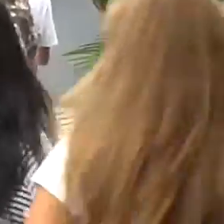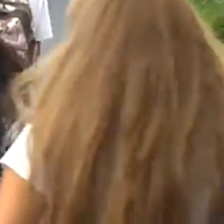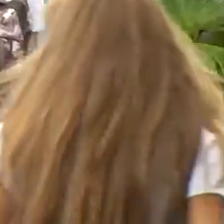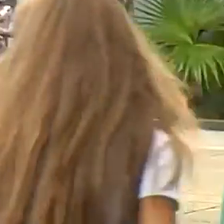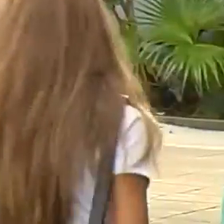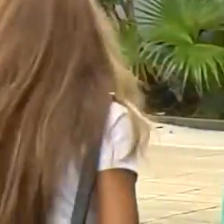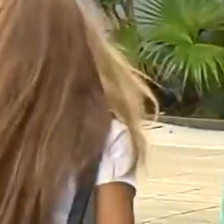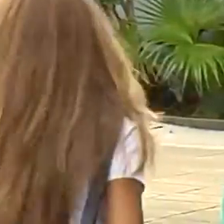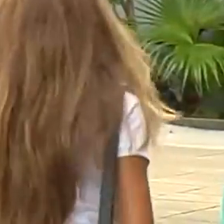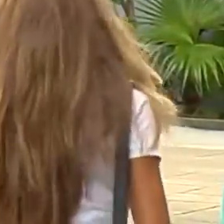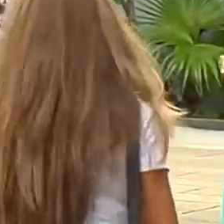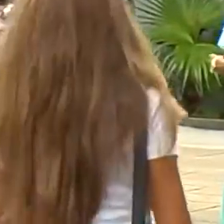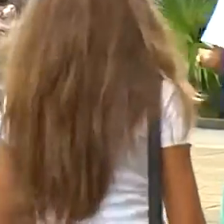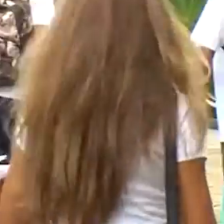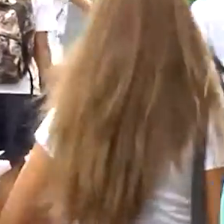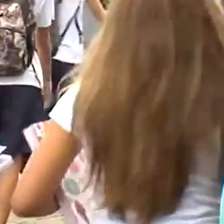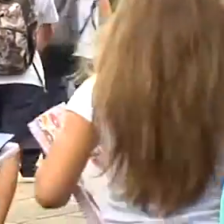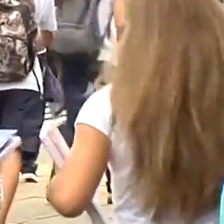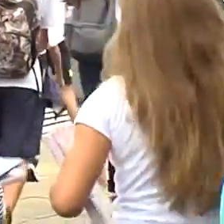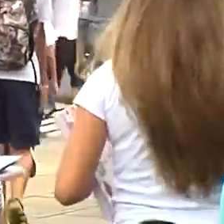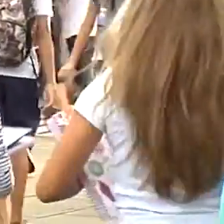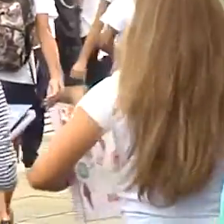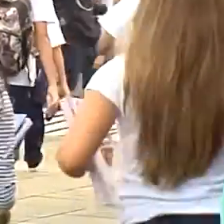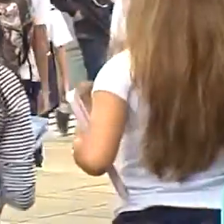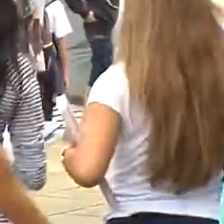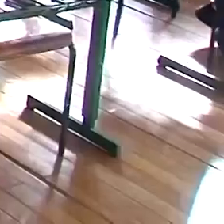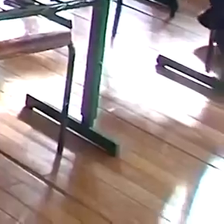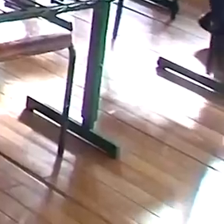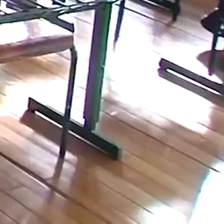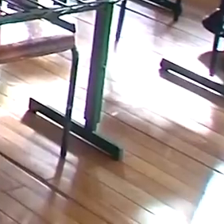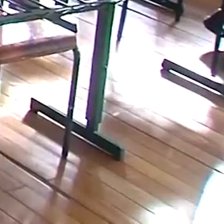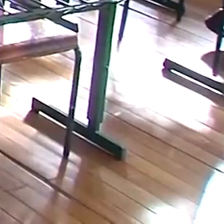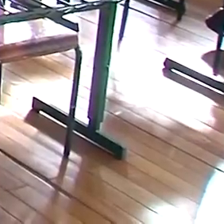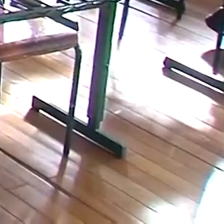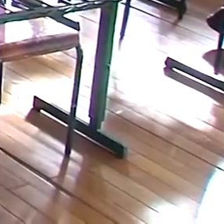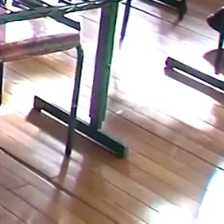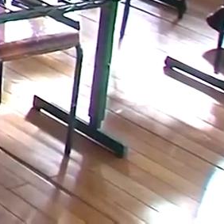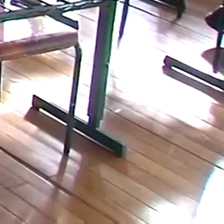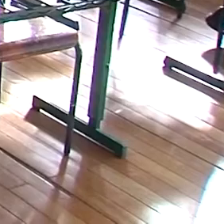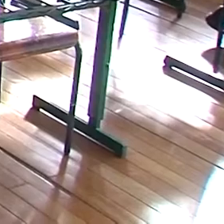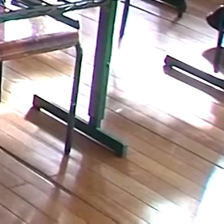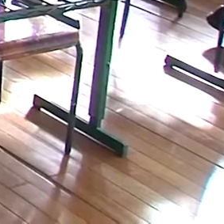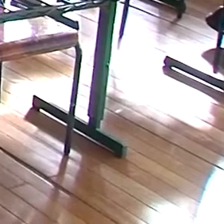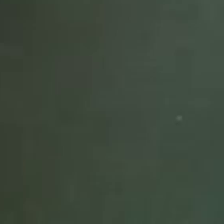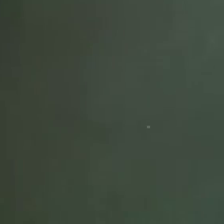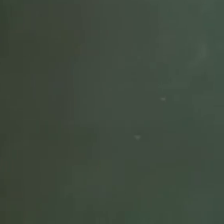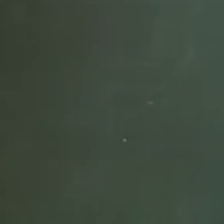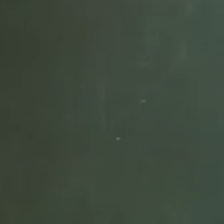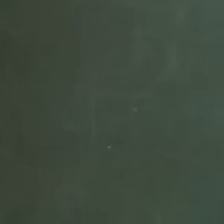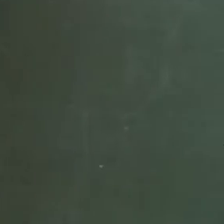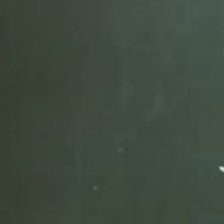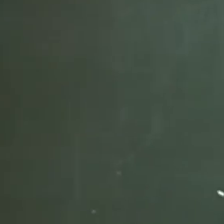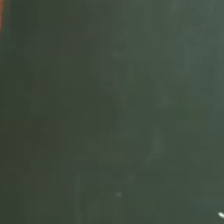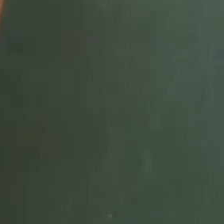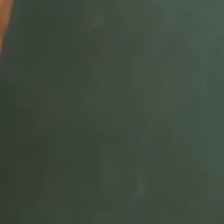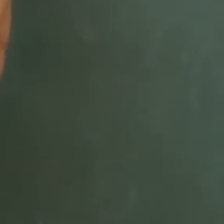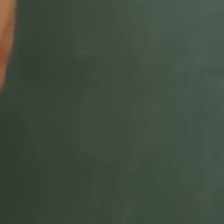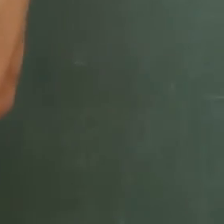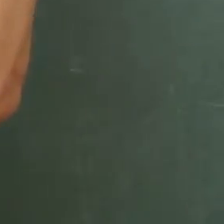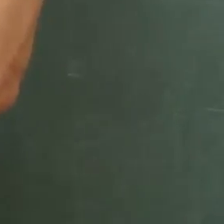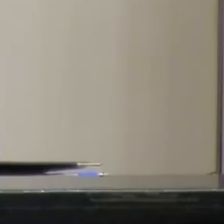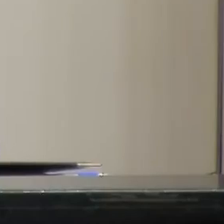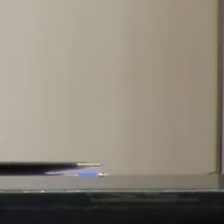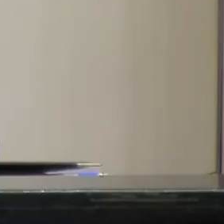parlamentar tinha a intenção de beneficiar escolas públicas estaduais permitindo as doações para a Secretaria de Estado